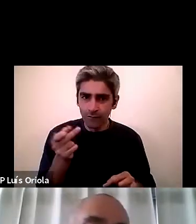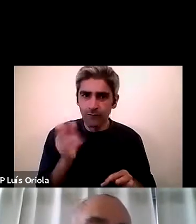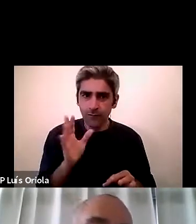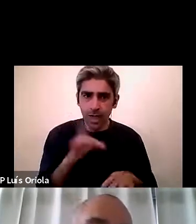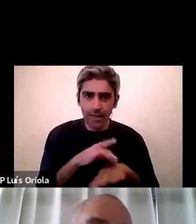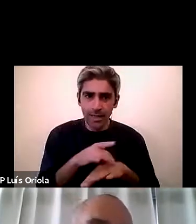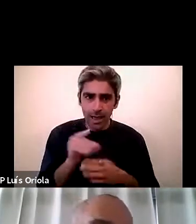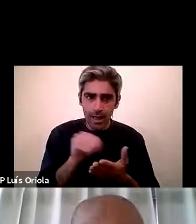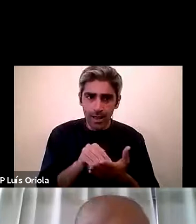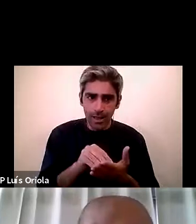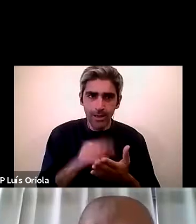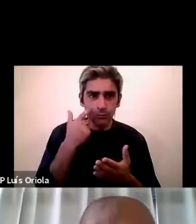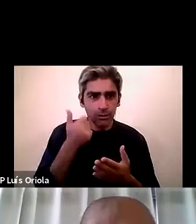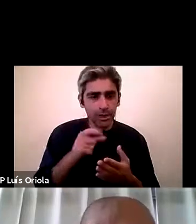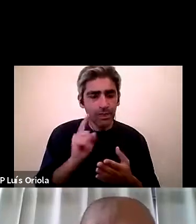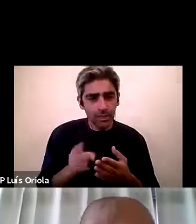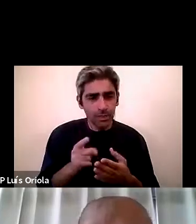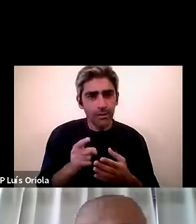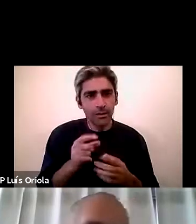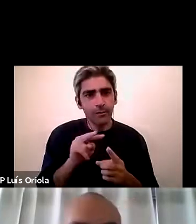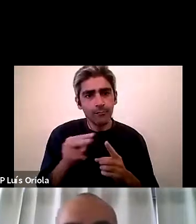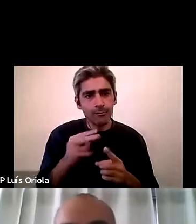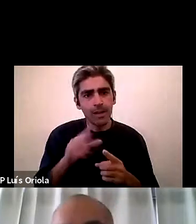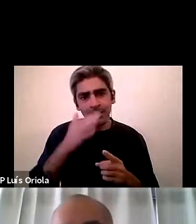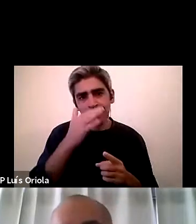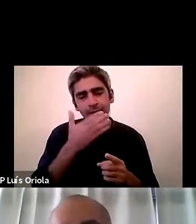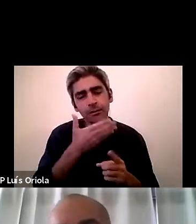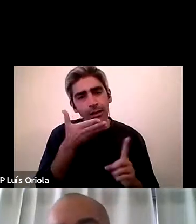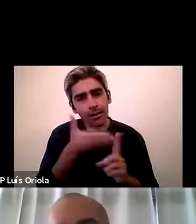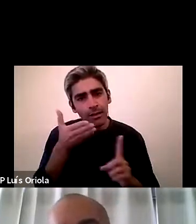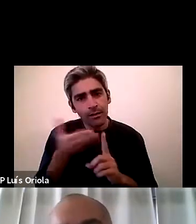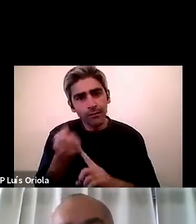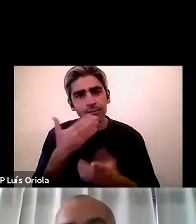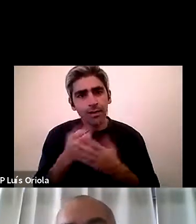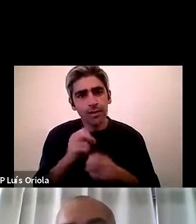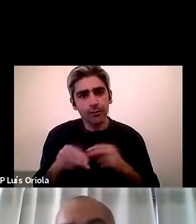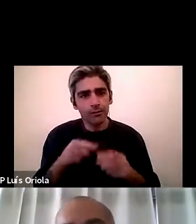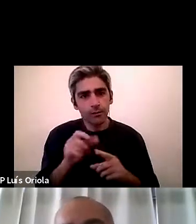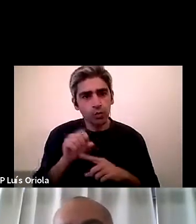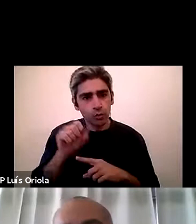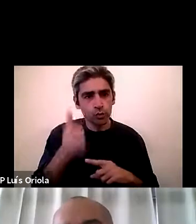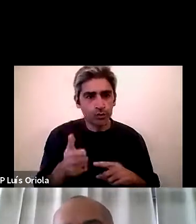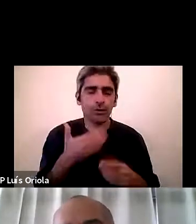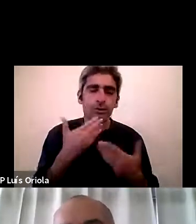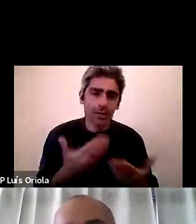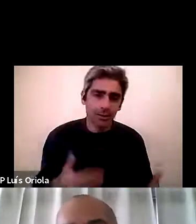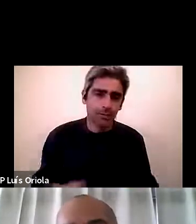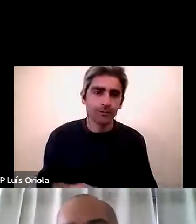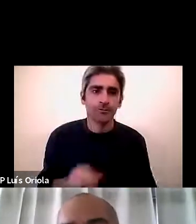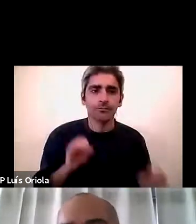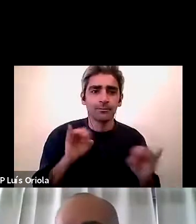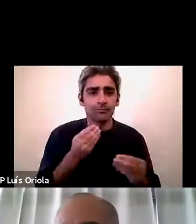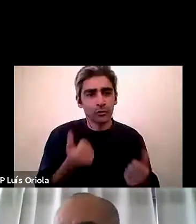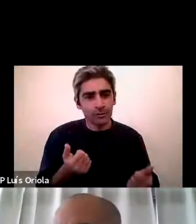guia. A experimentação deve ser das abordagens mais eficientes para inovar com sucesso. Muito obrigada. Muito bem. Terminamos muito